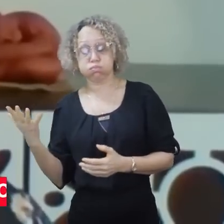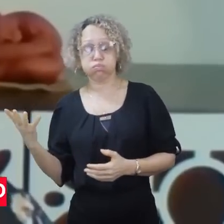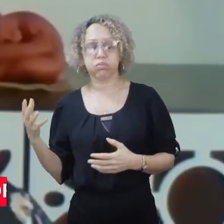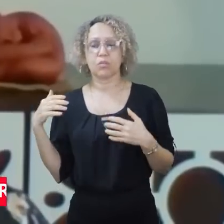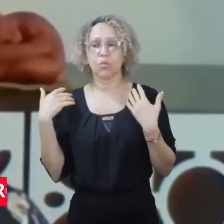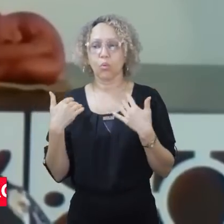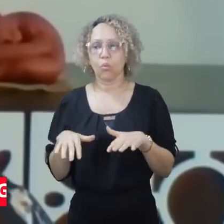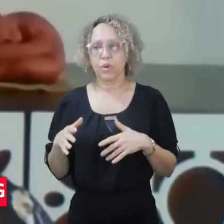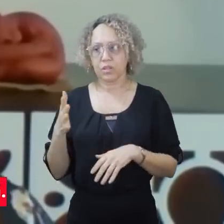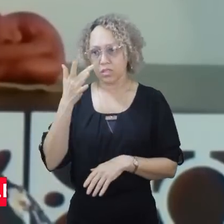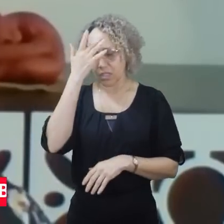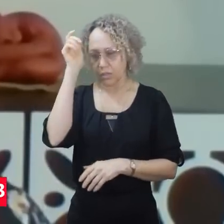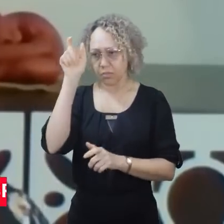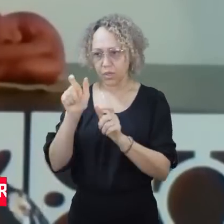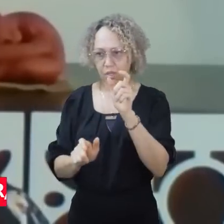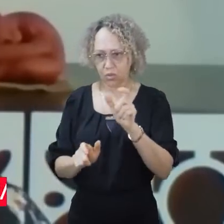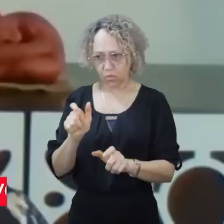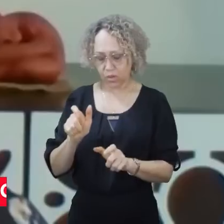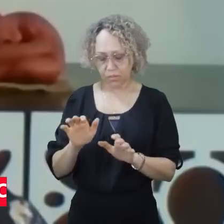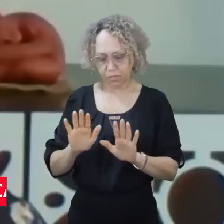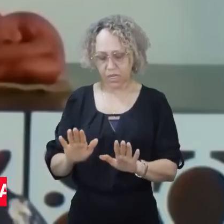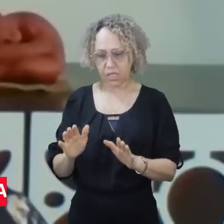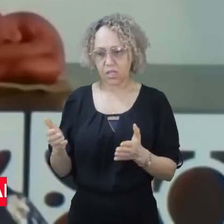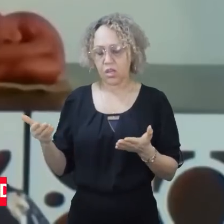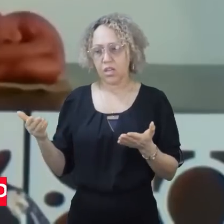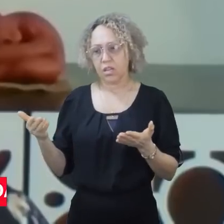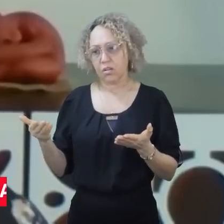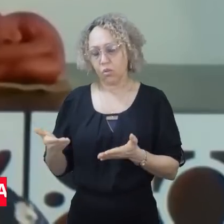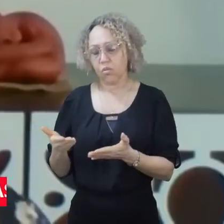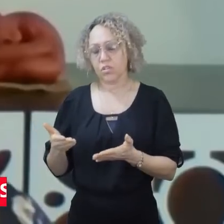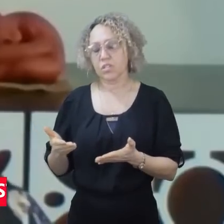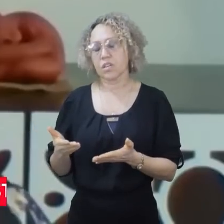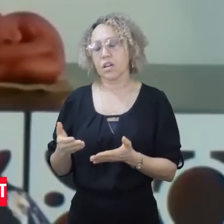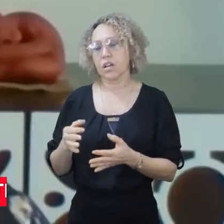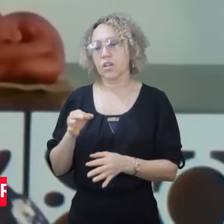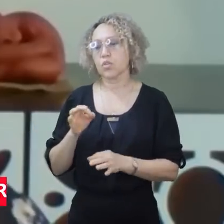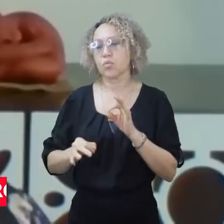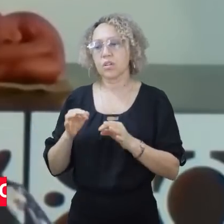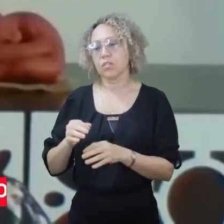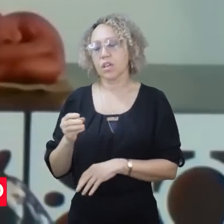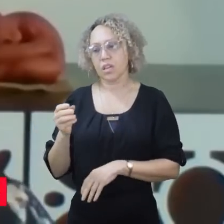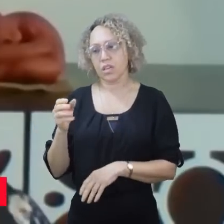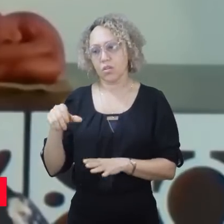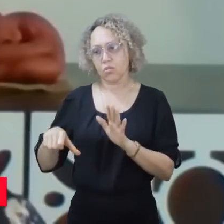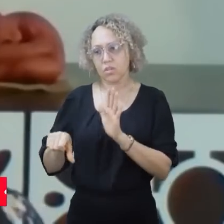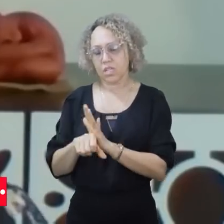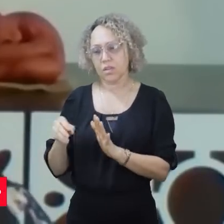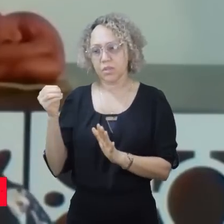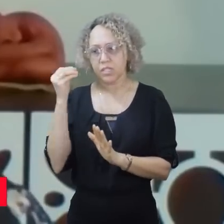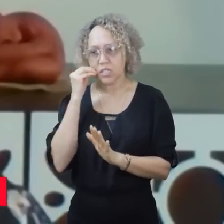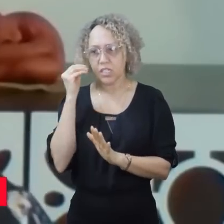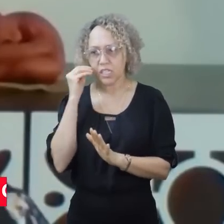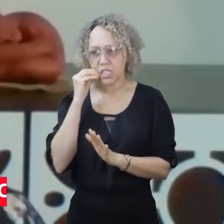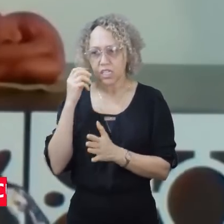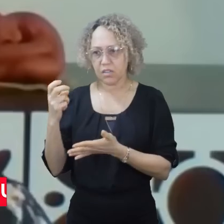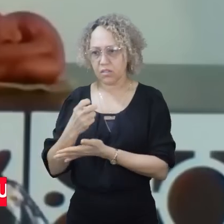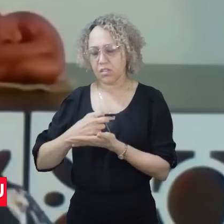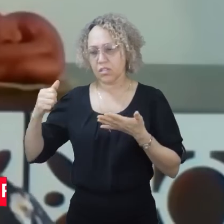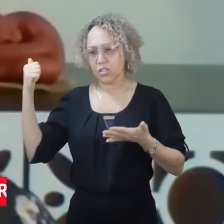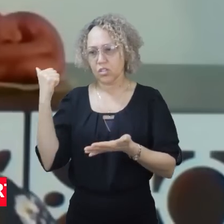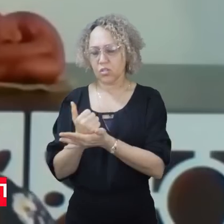estamos julgando hoje o crime de tentativa de golpe, todos os derivados ou todos os